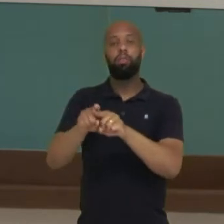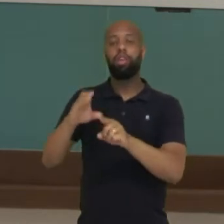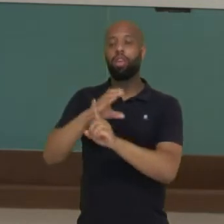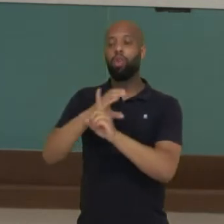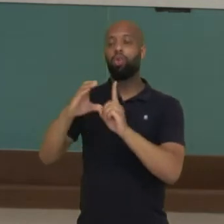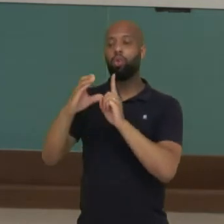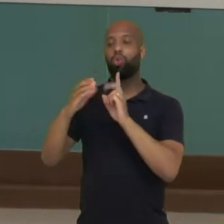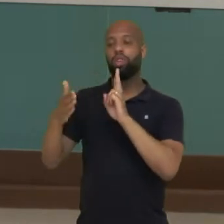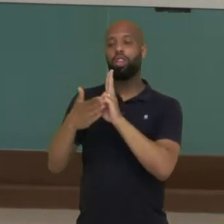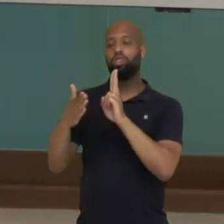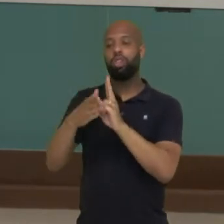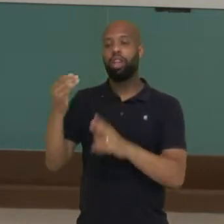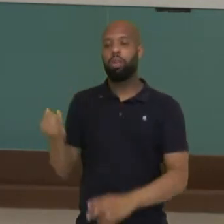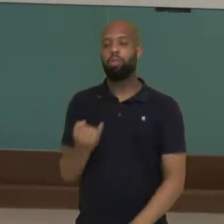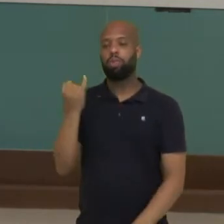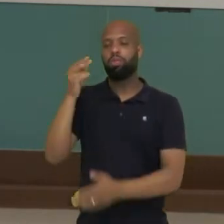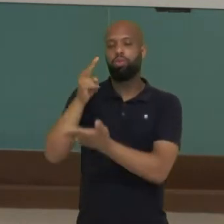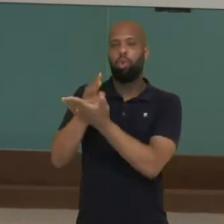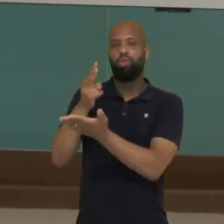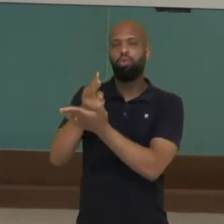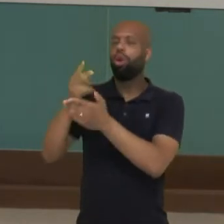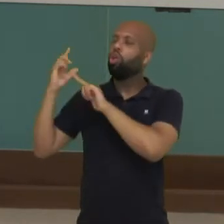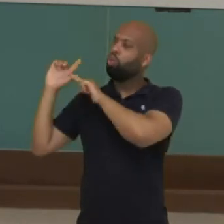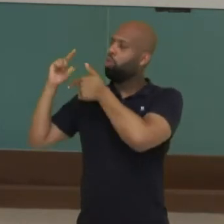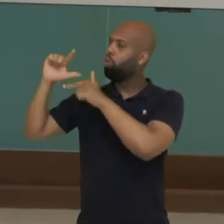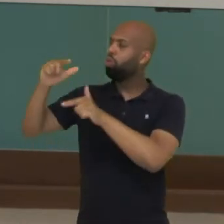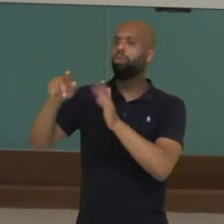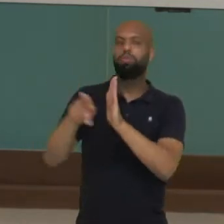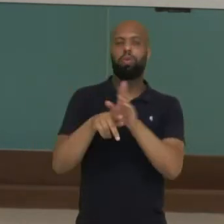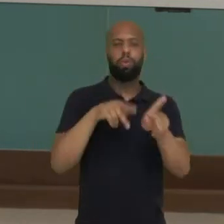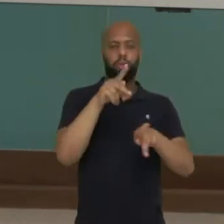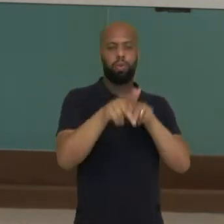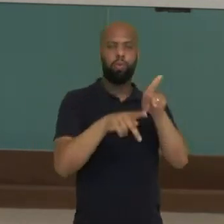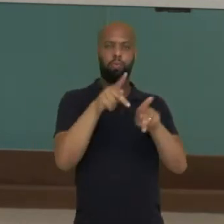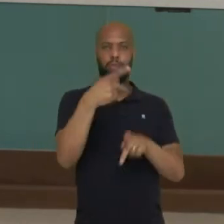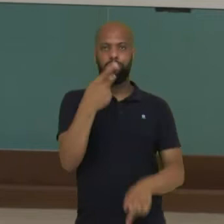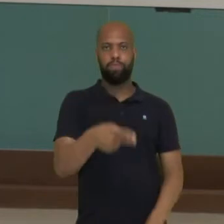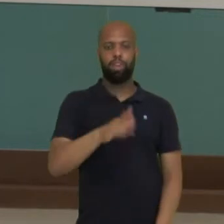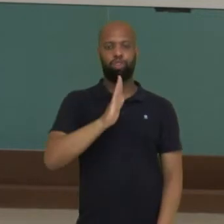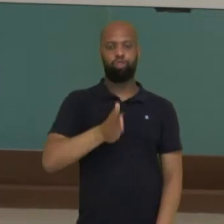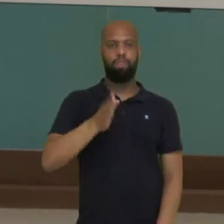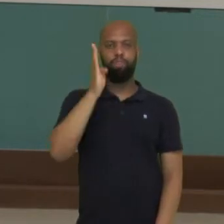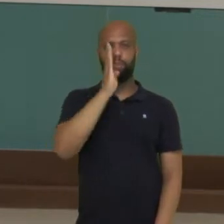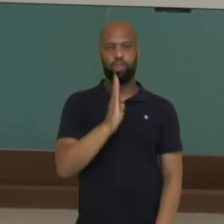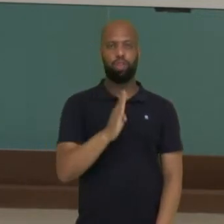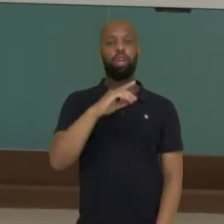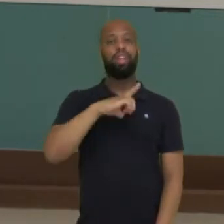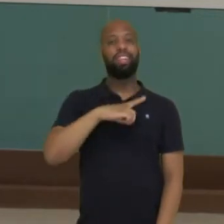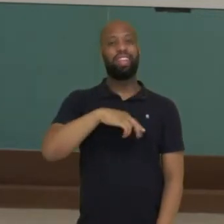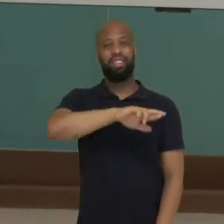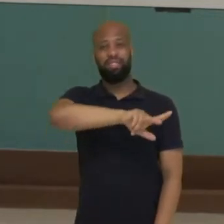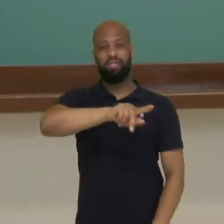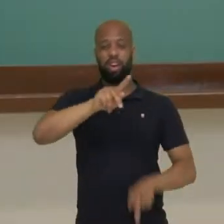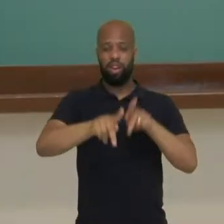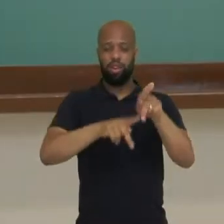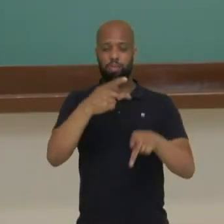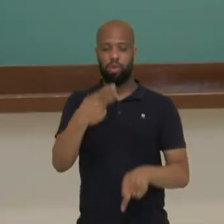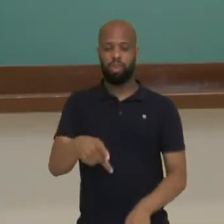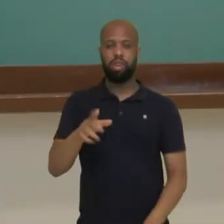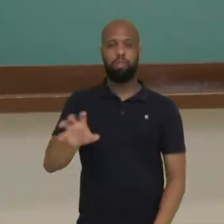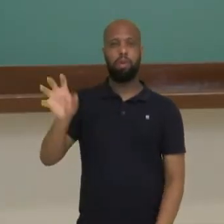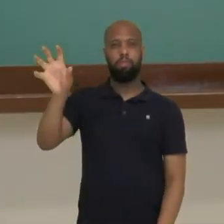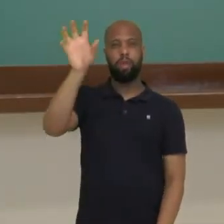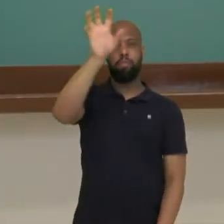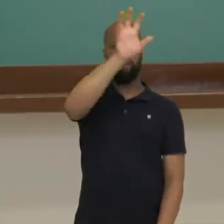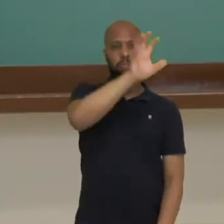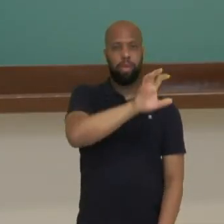da cultura desses povos tradicionais, desses povos nativos, pois temos diversos povos no Brasil. E aqui eu tenho que